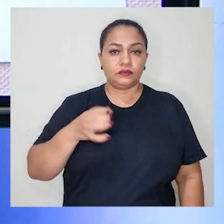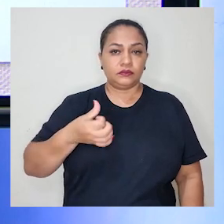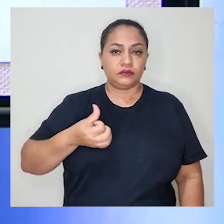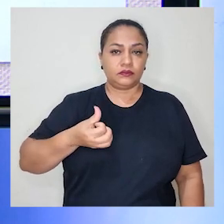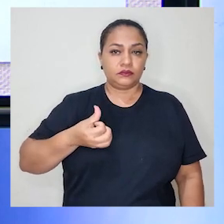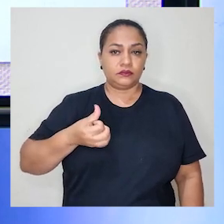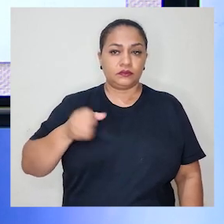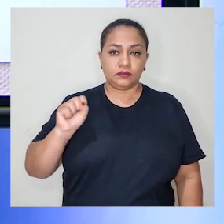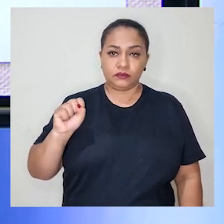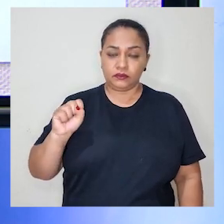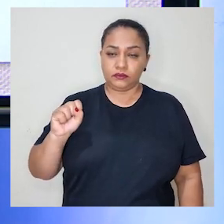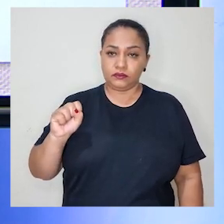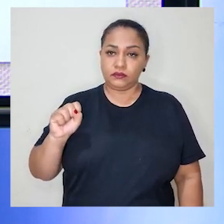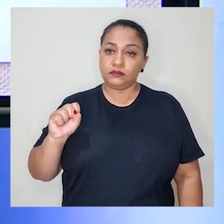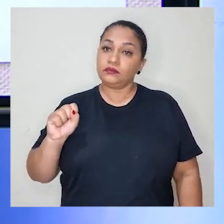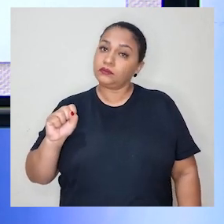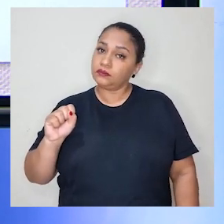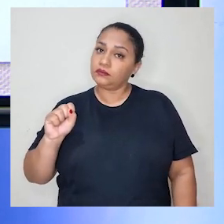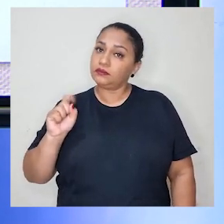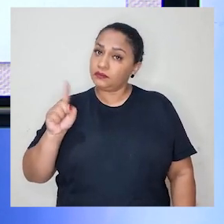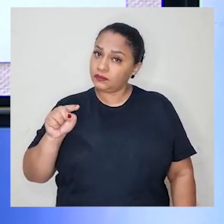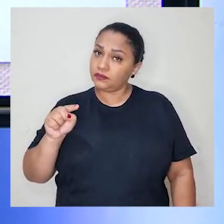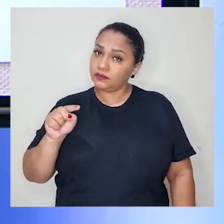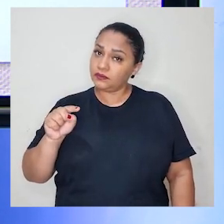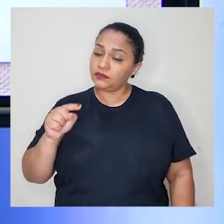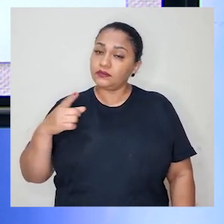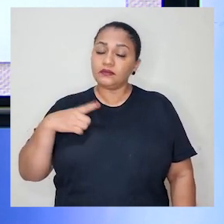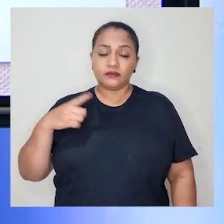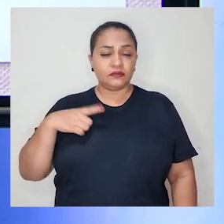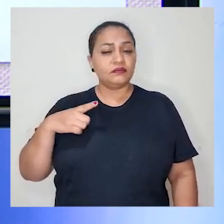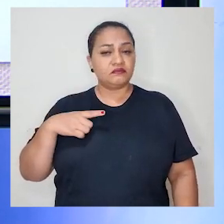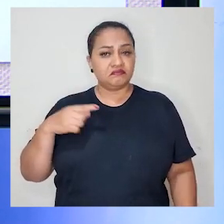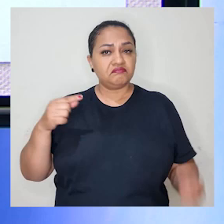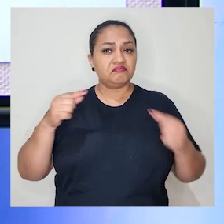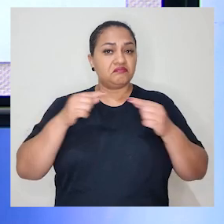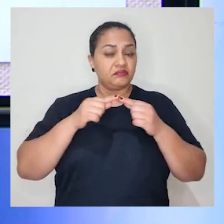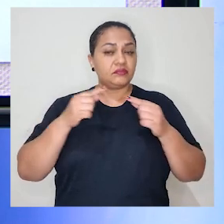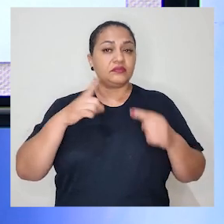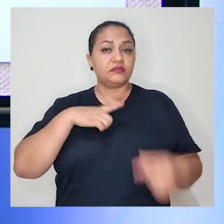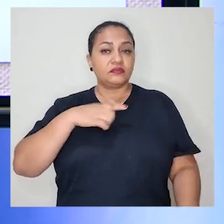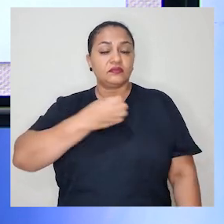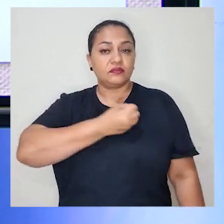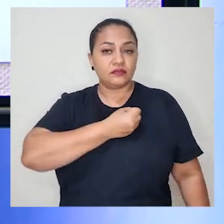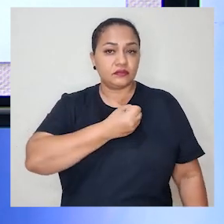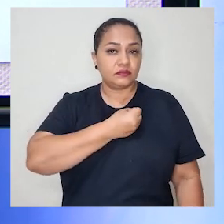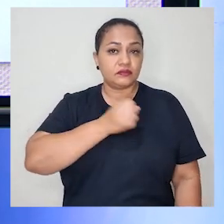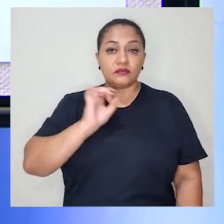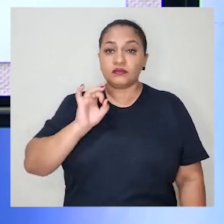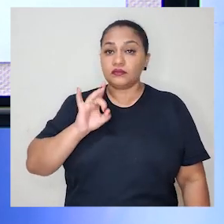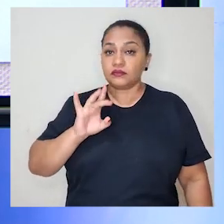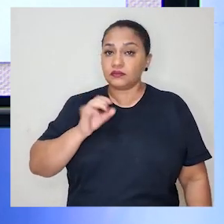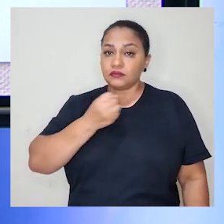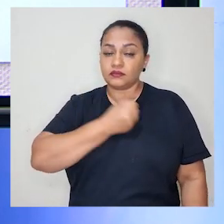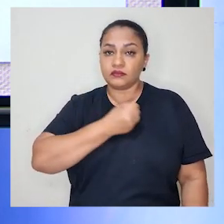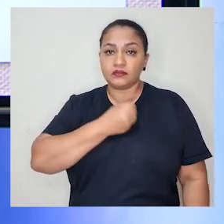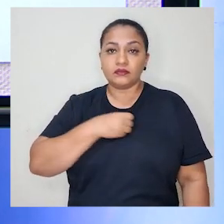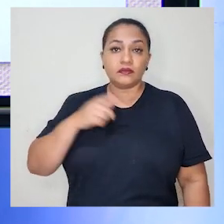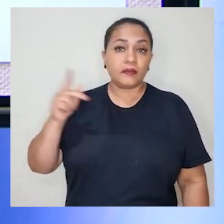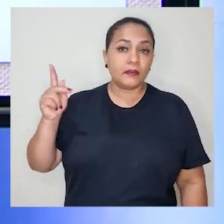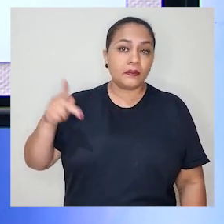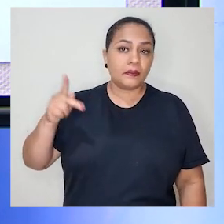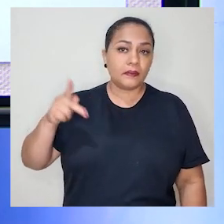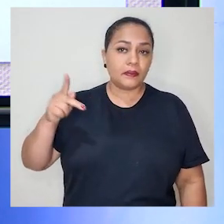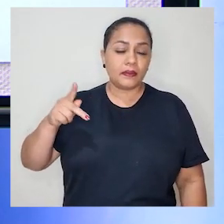em 6, em 8. Opa, essa aqui atende os nossos critérios. Aqui tem números, tem apenas números